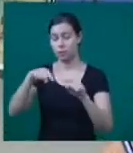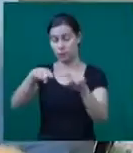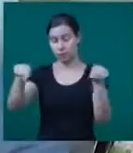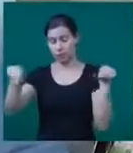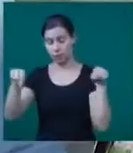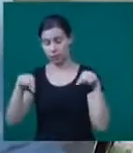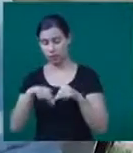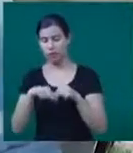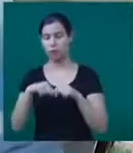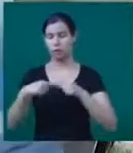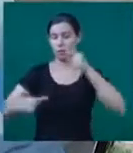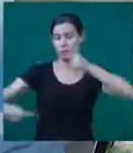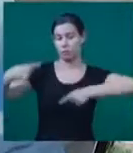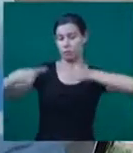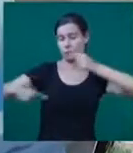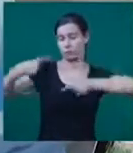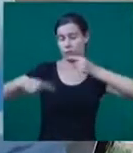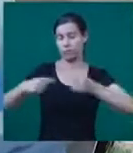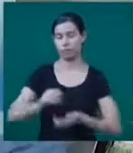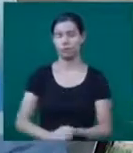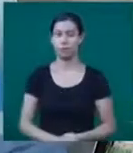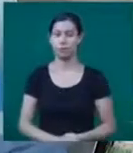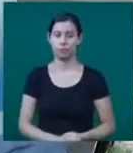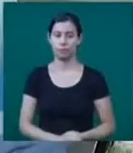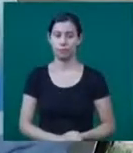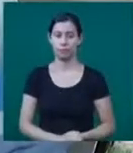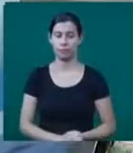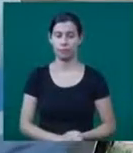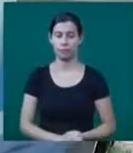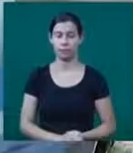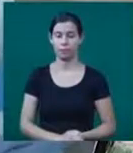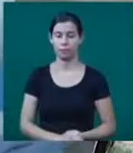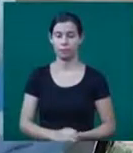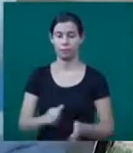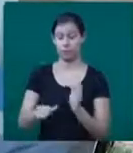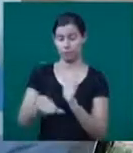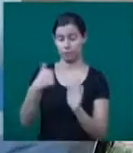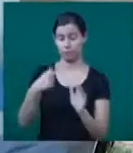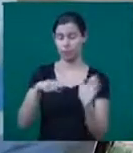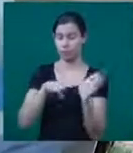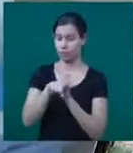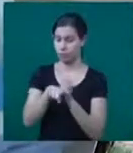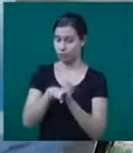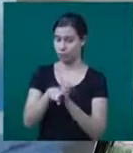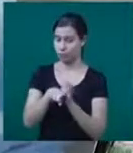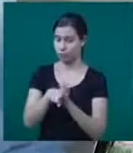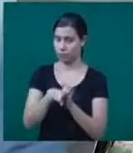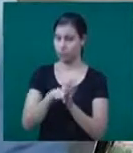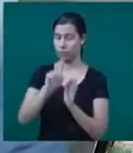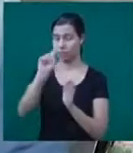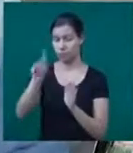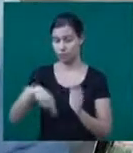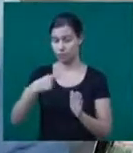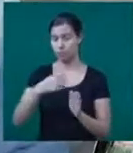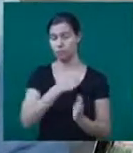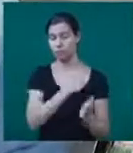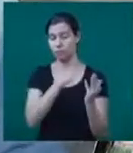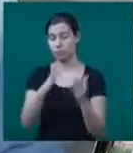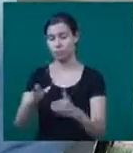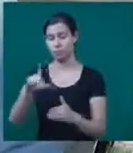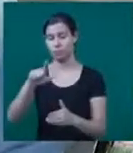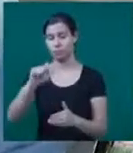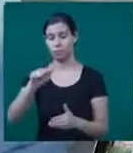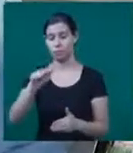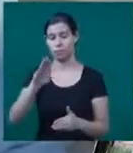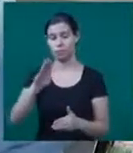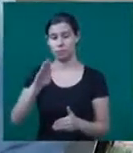aula. A primeira etapa nós começamos com pesquisa. Aí nós descemos para o laboratório de informática, os